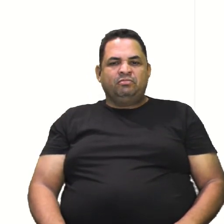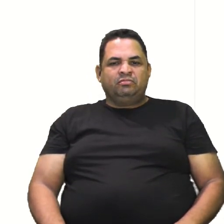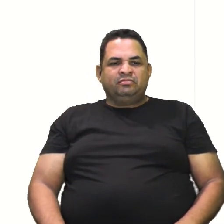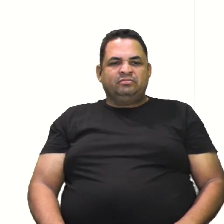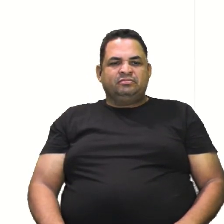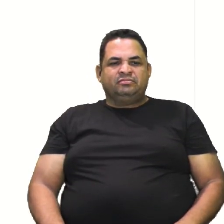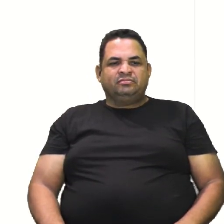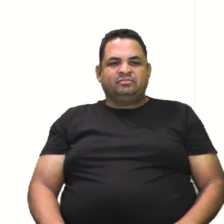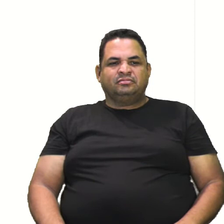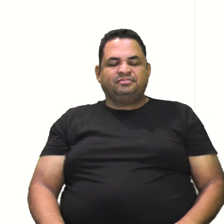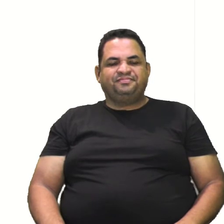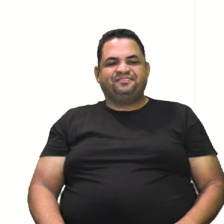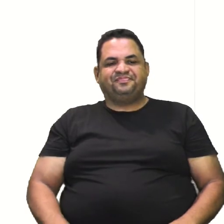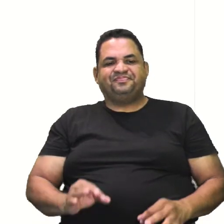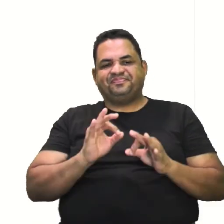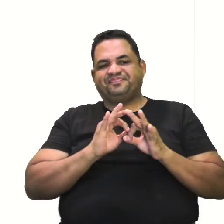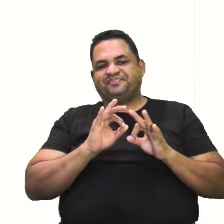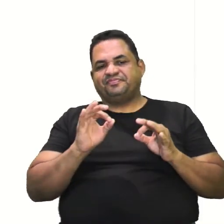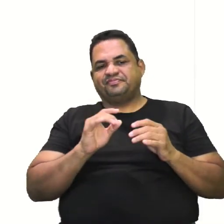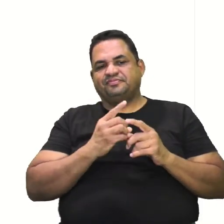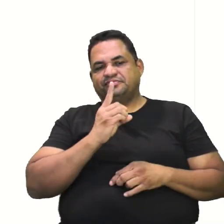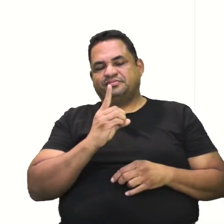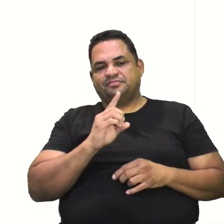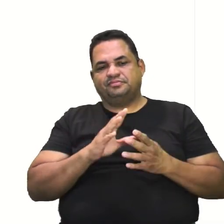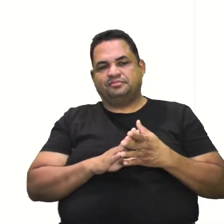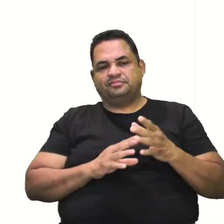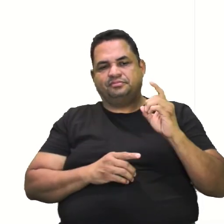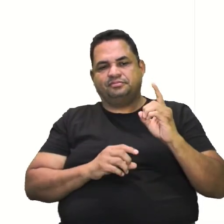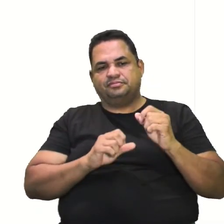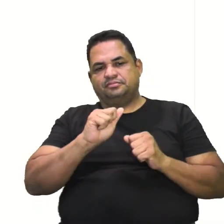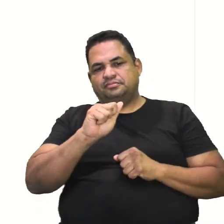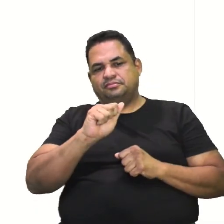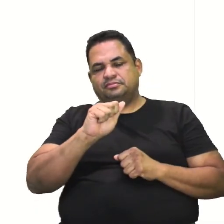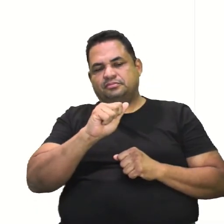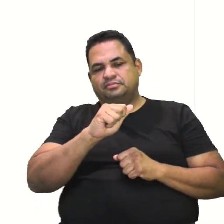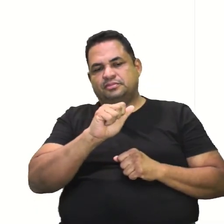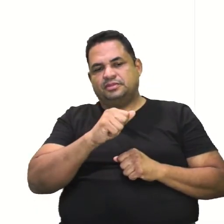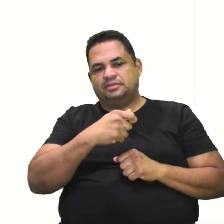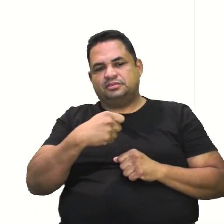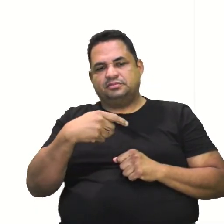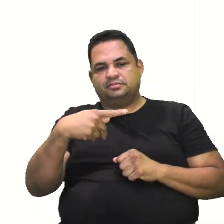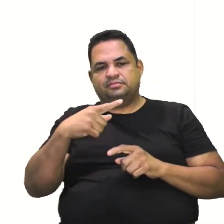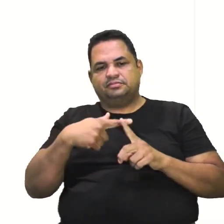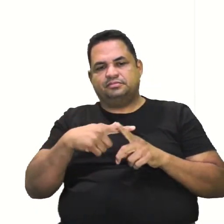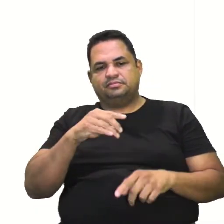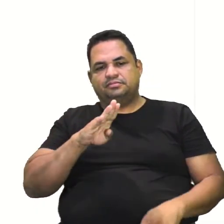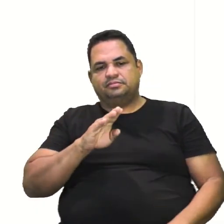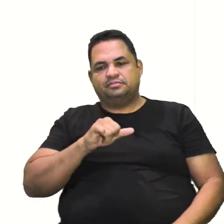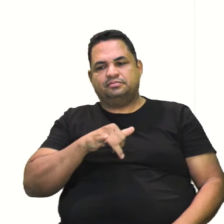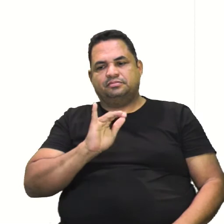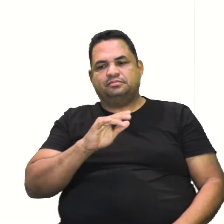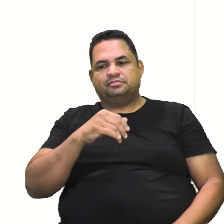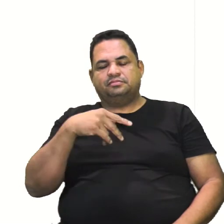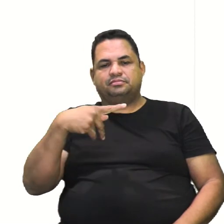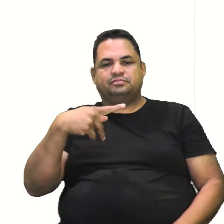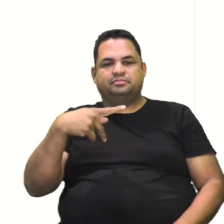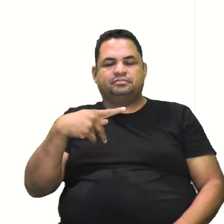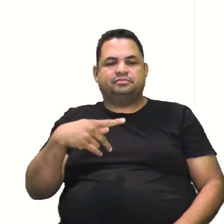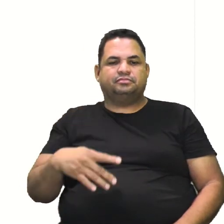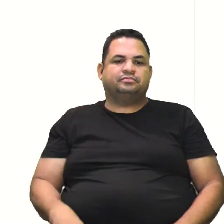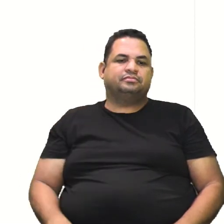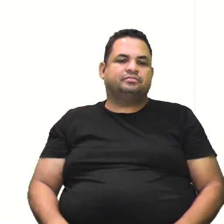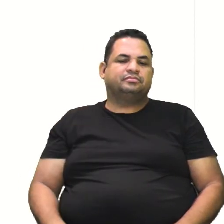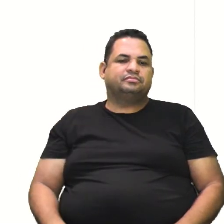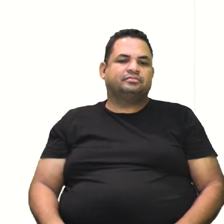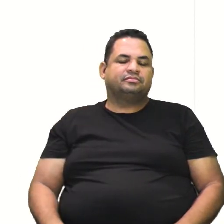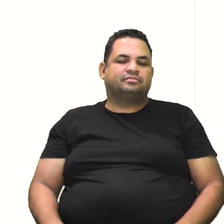Beleza, vamos lá. Distância entre ponto e reta. AX do ponto mais BY do ponto. Tem que inventar uma